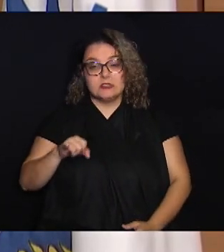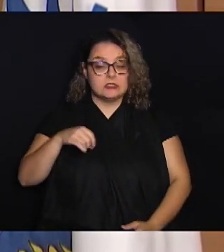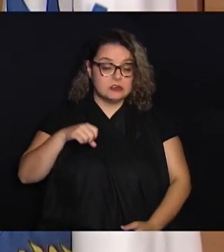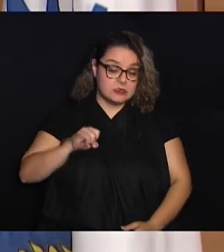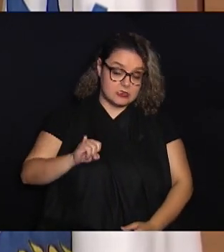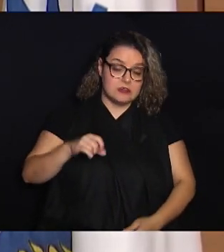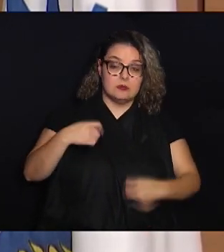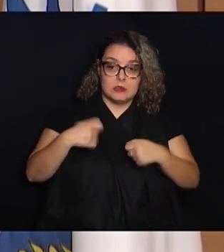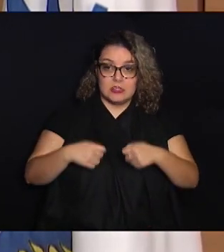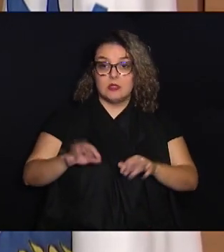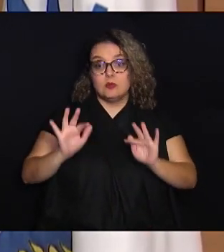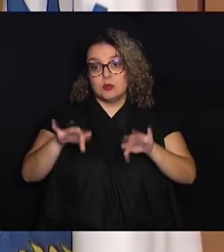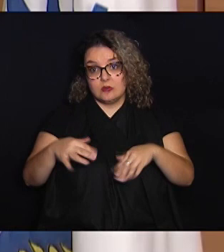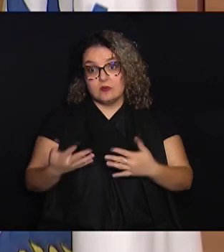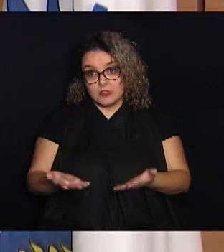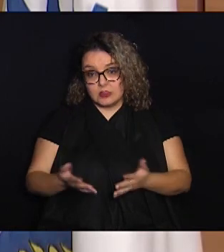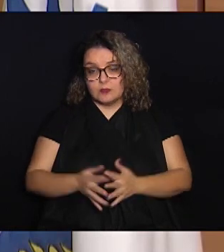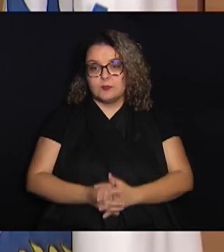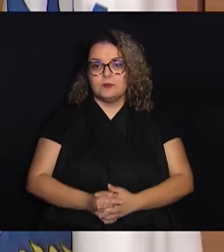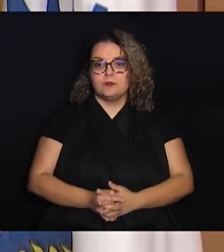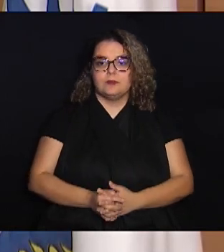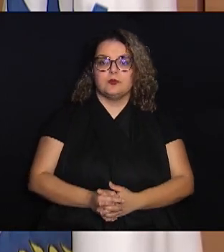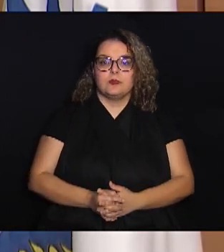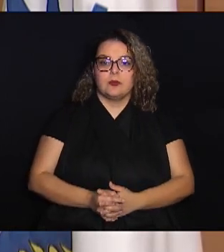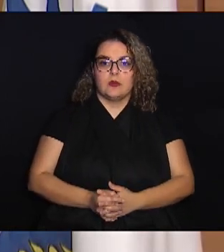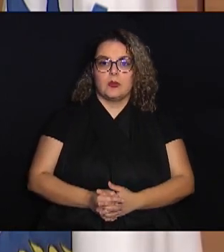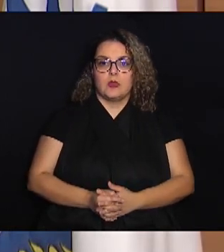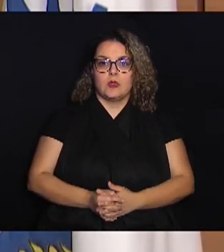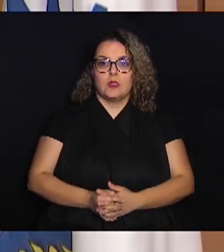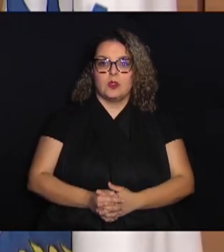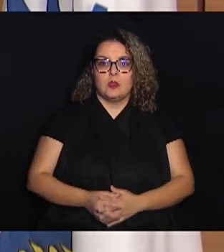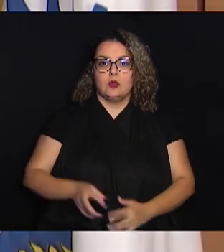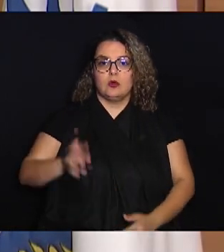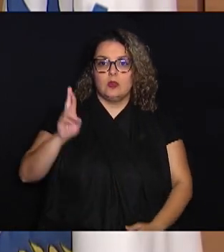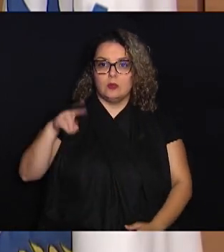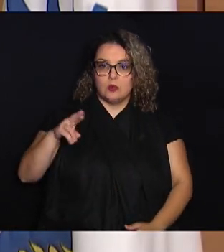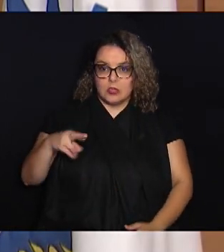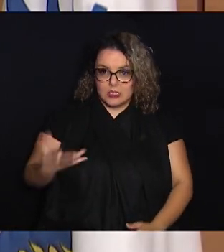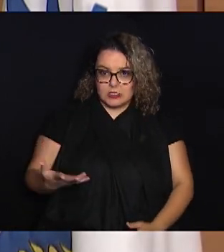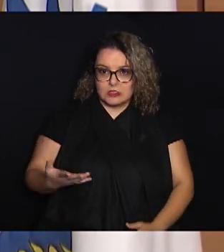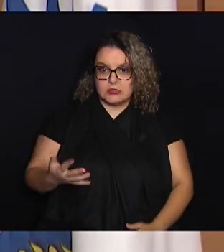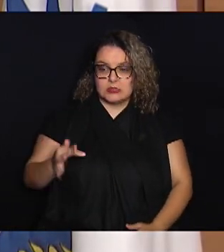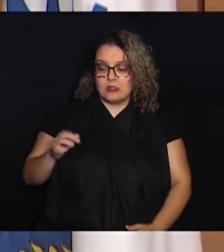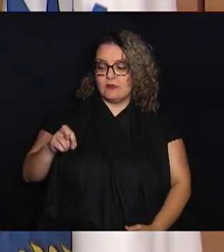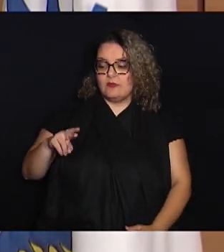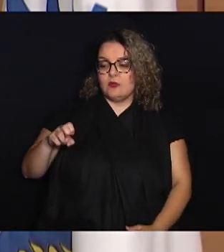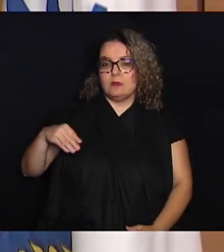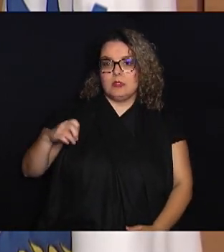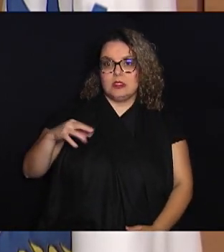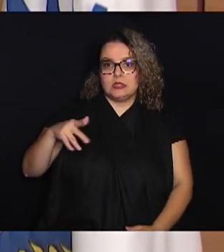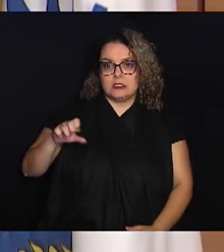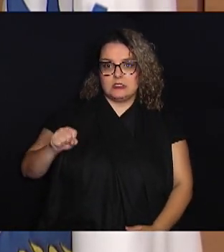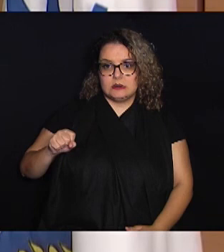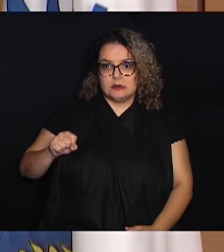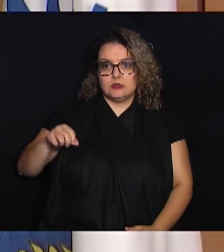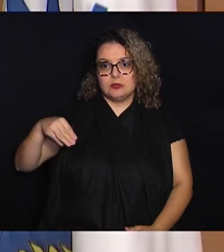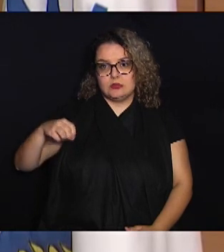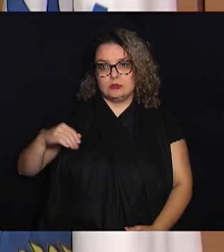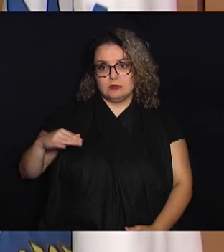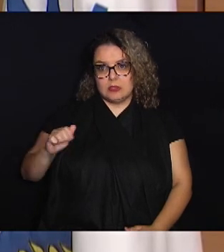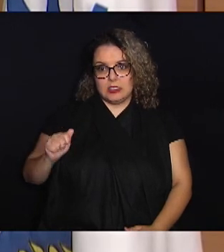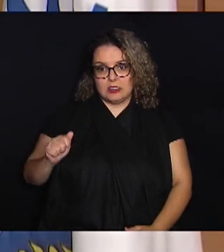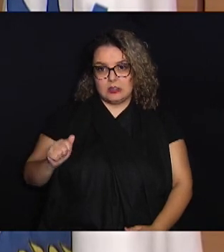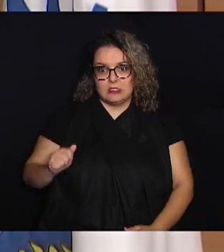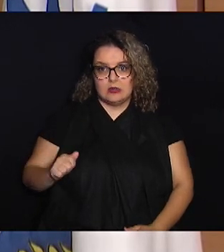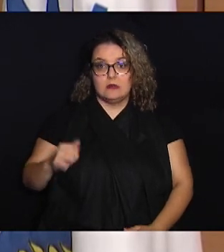E, por fim, por conta dessa formatação do MECA, a Câmara vai